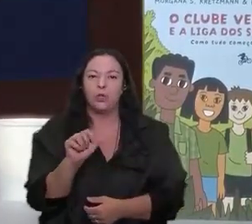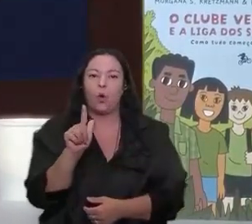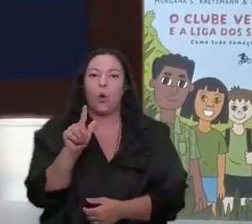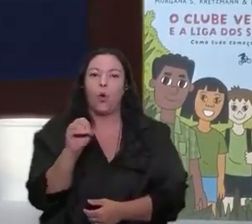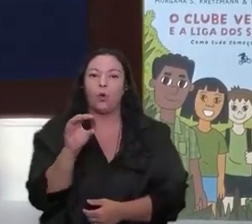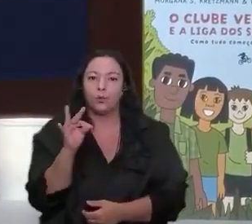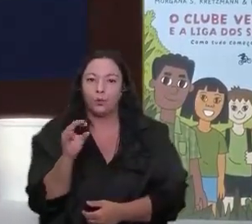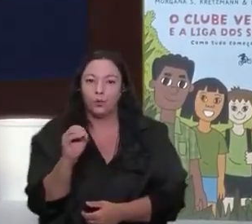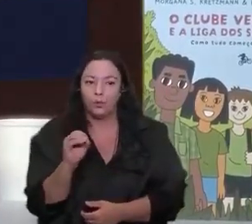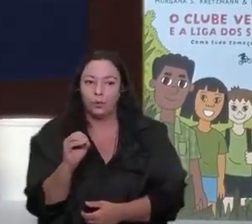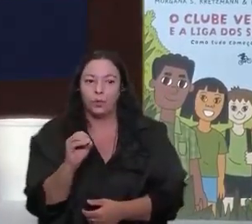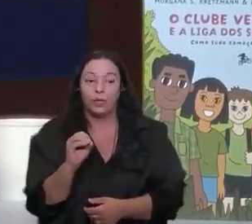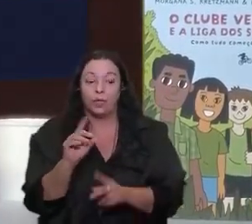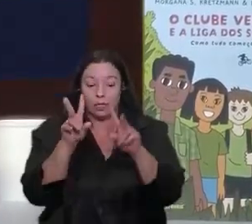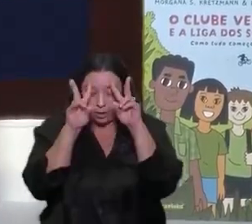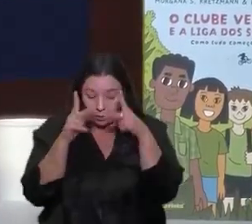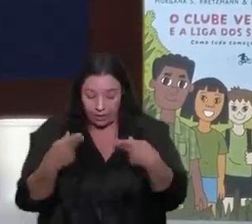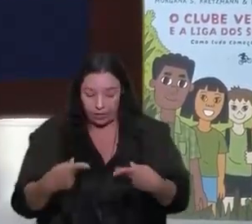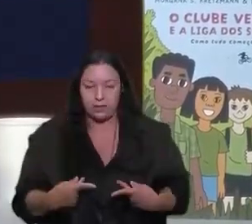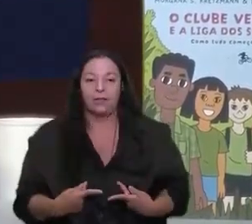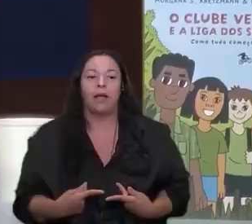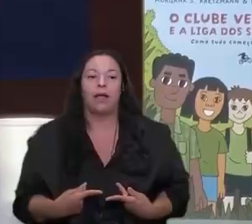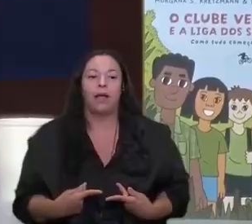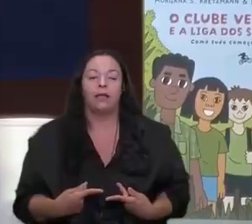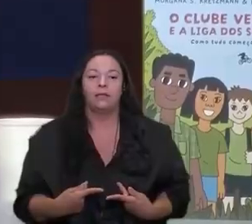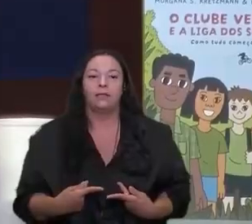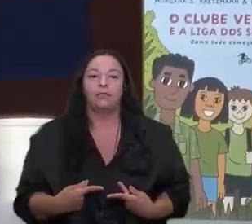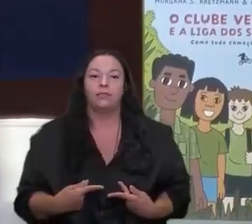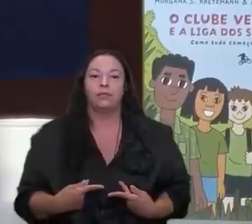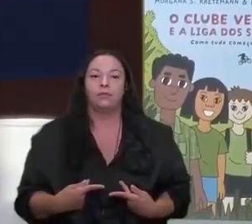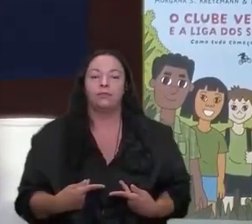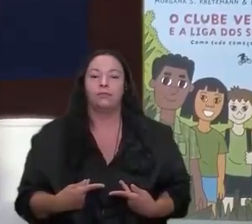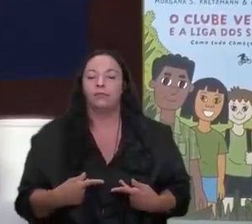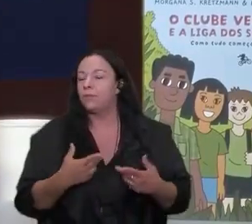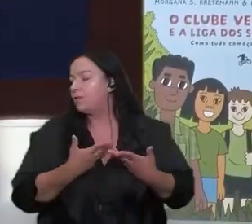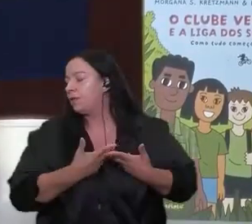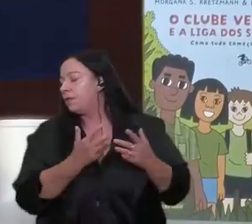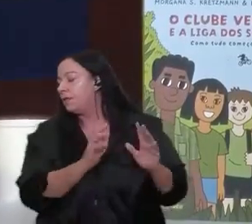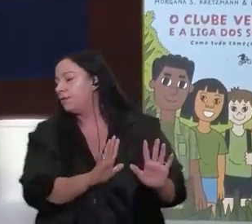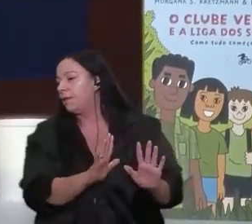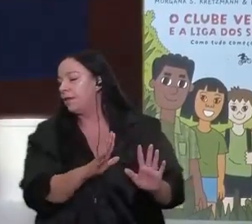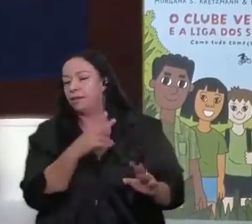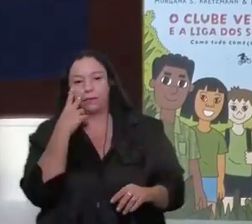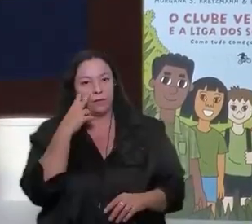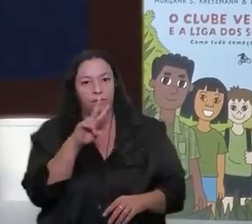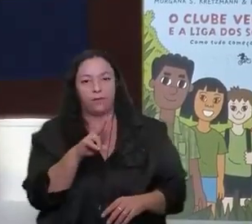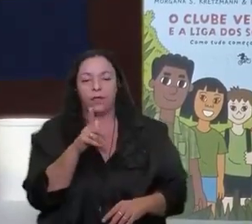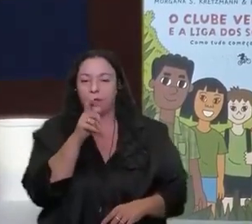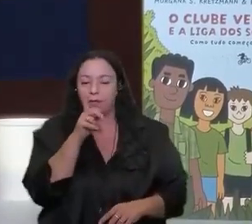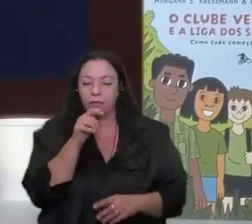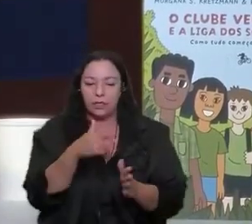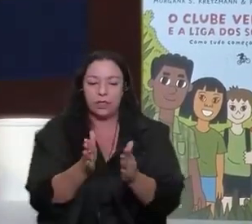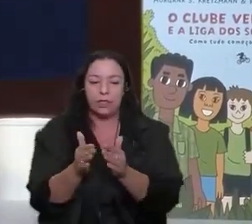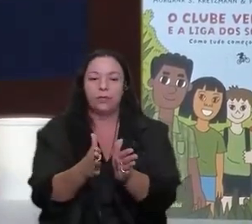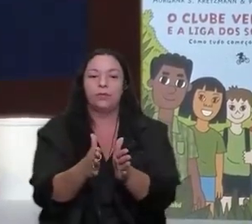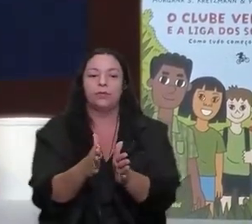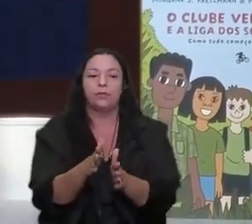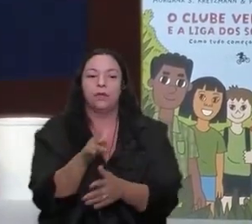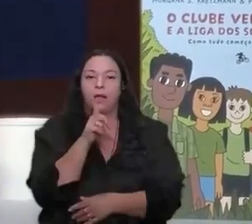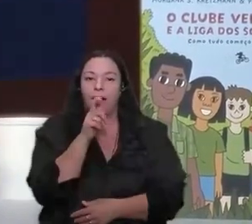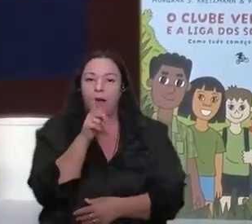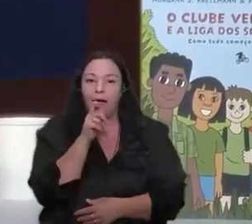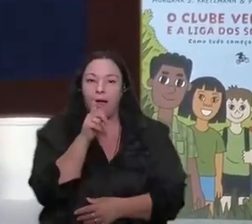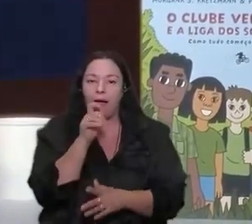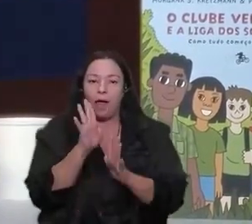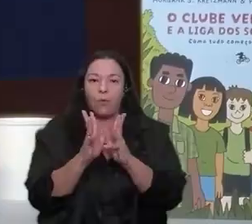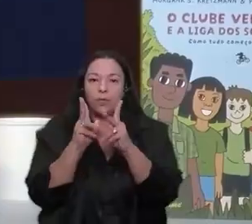essa humanidade que a gente faz parte virou suas costas para os rios? E pensando o seguinte... A água é